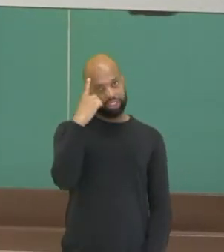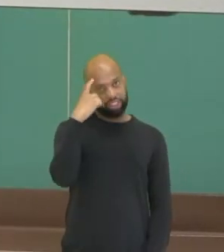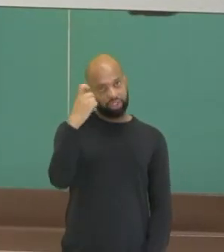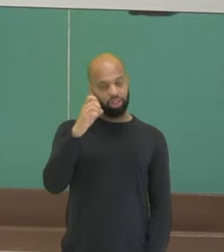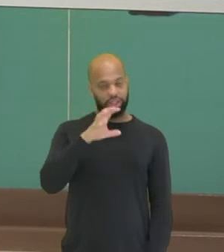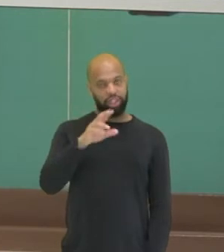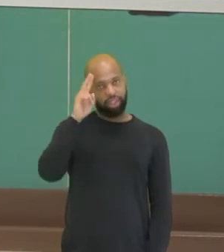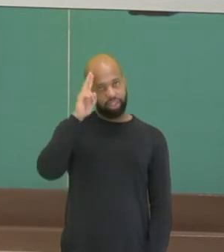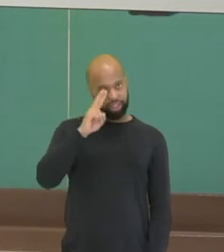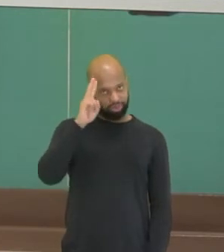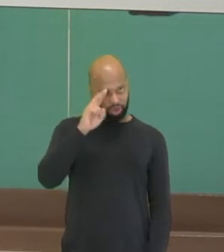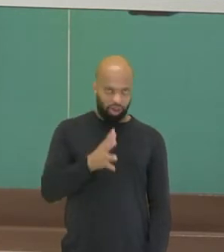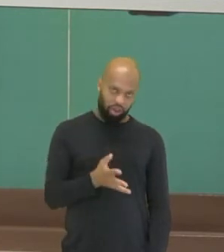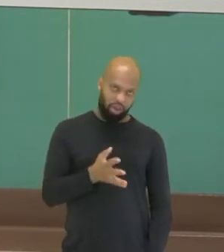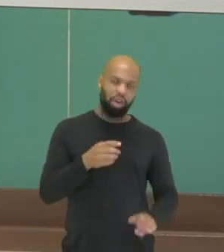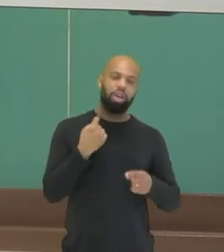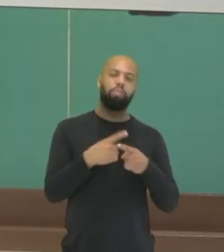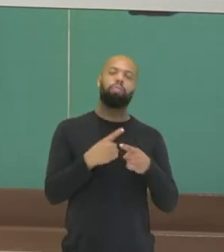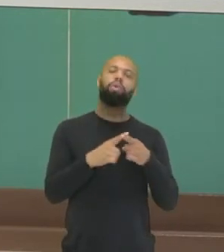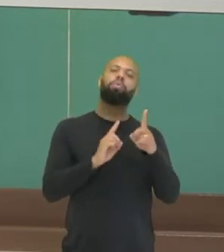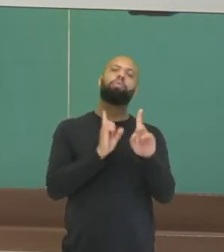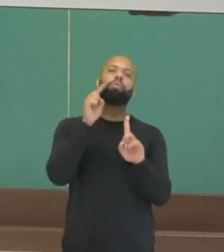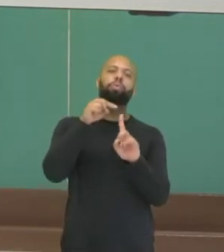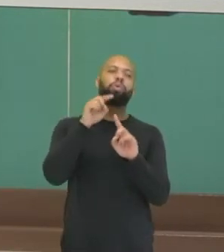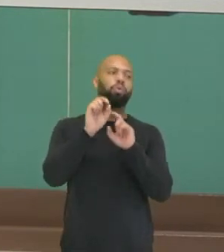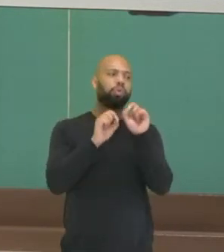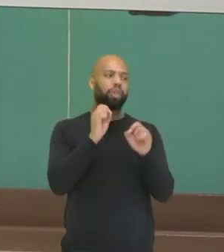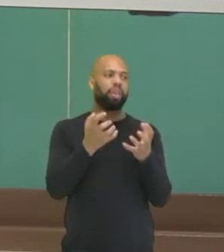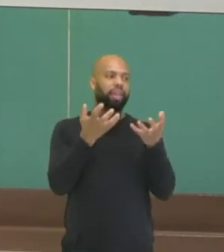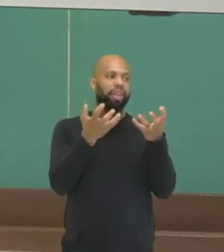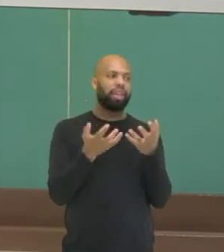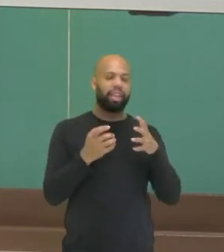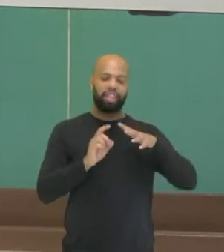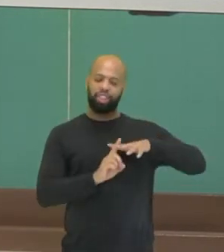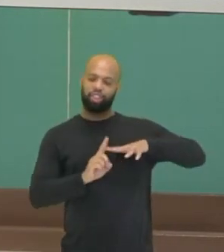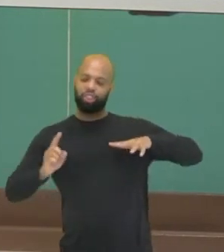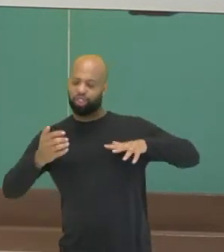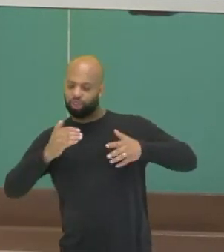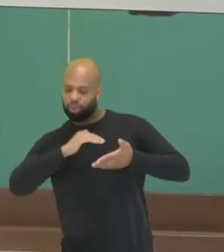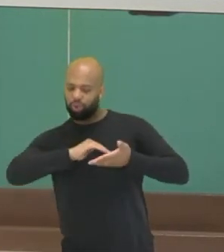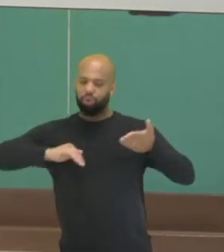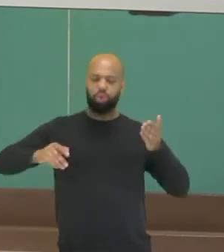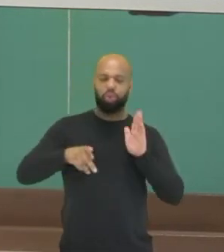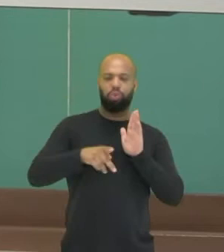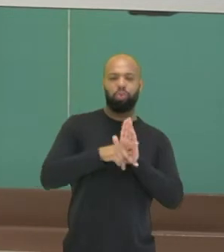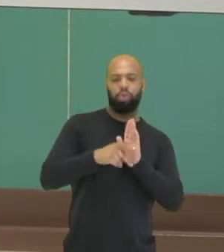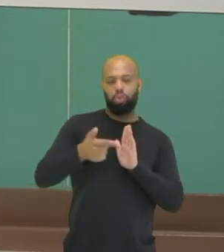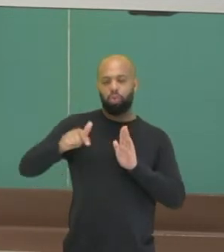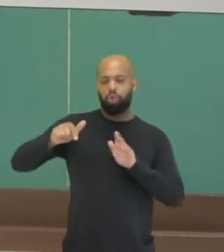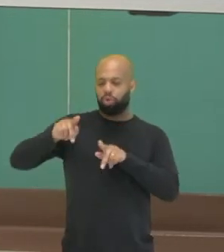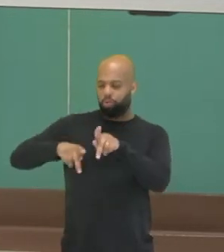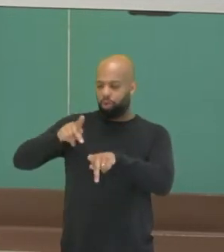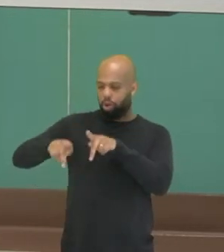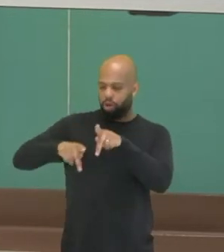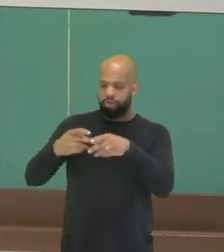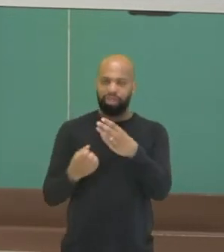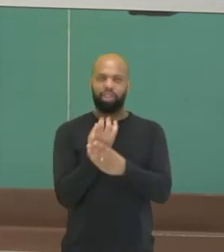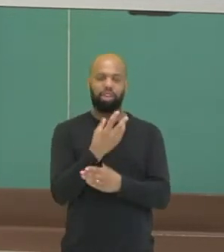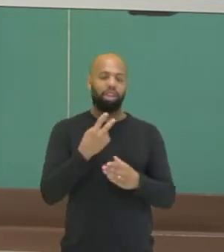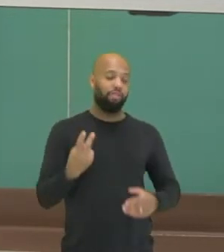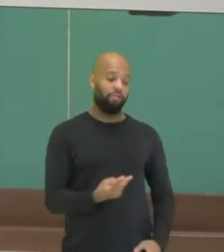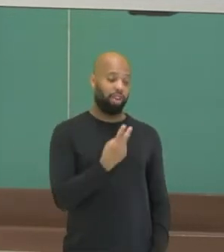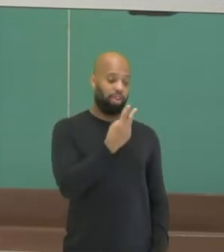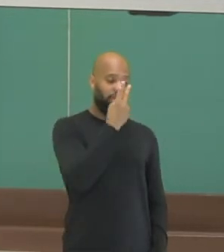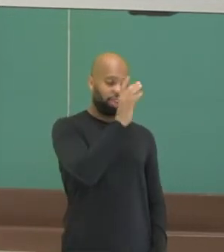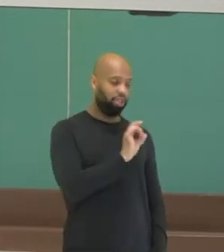a ideia deles, o objetivo deles era excluir os outros povos da fundação, valorizar eles e,